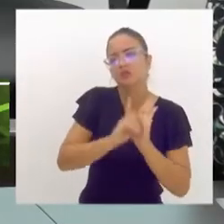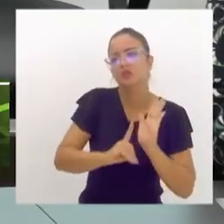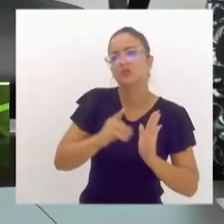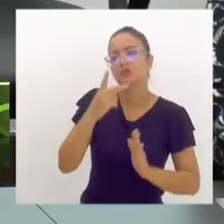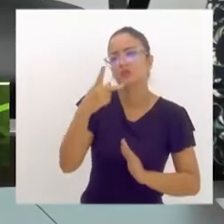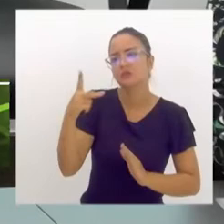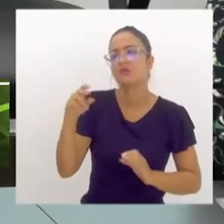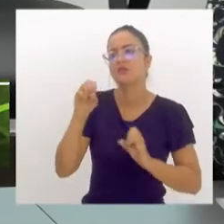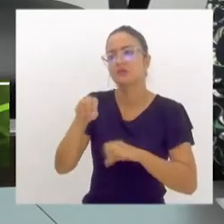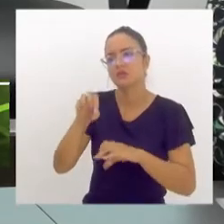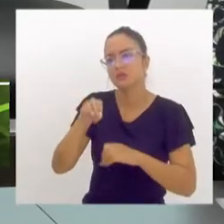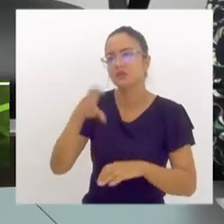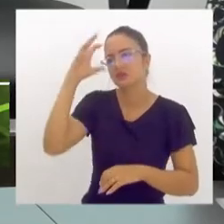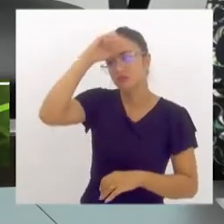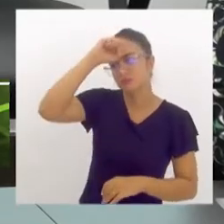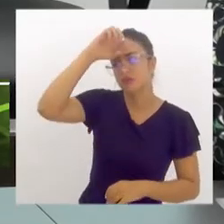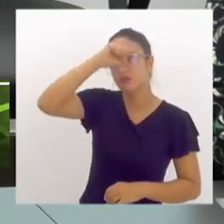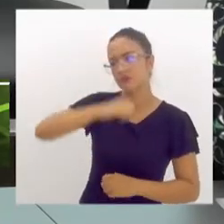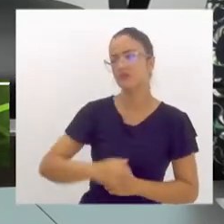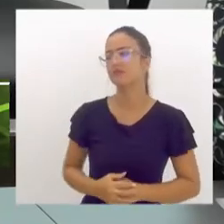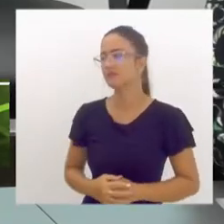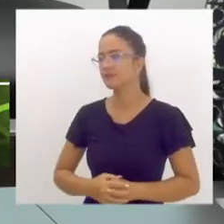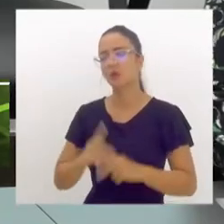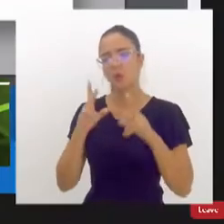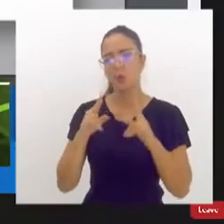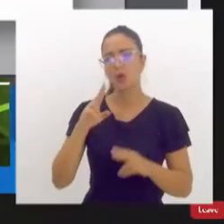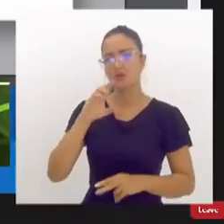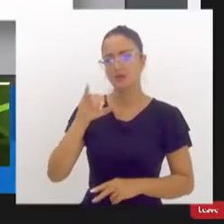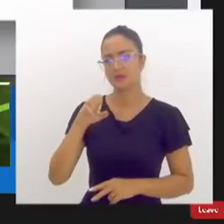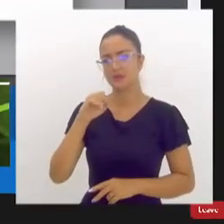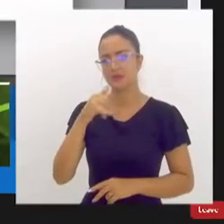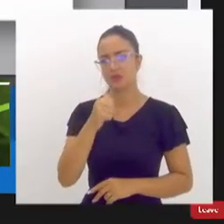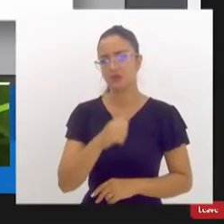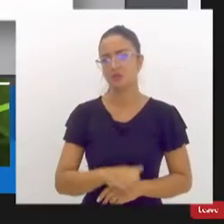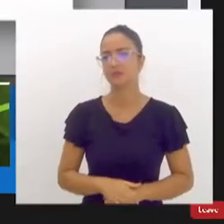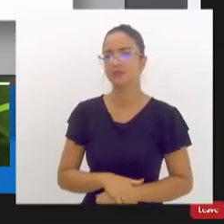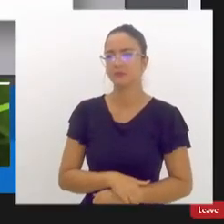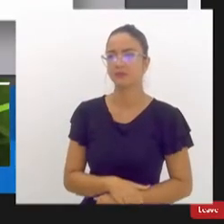ensino e aprendizagem, assim como o SEJA. Pode passar, por gentileza?